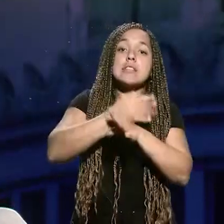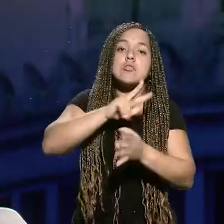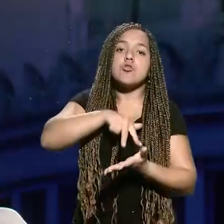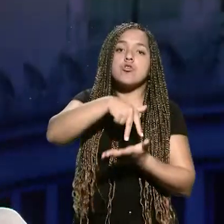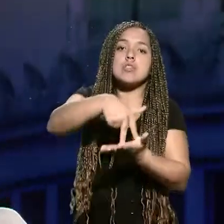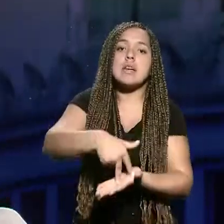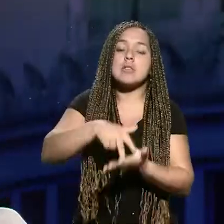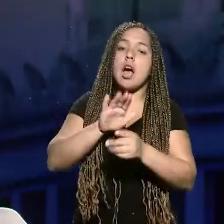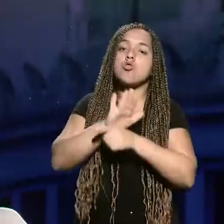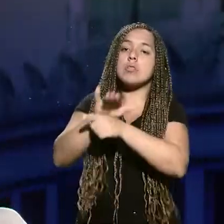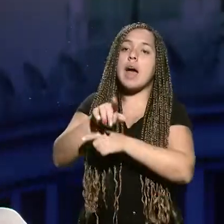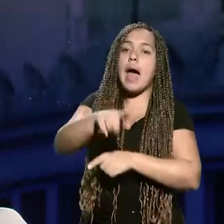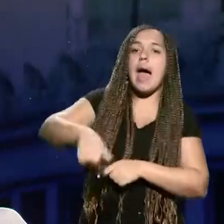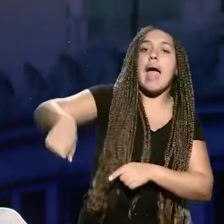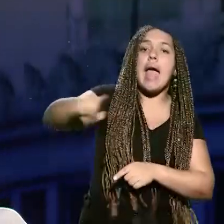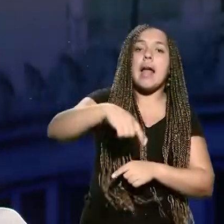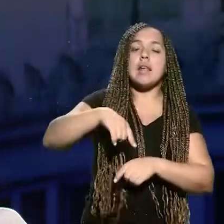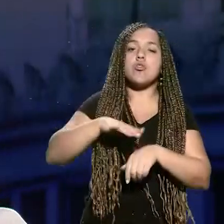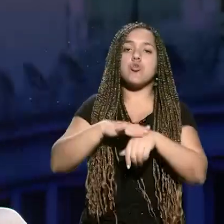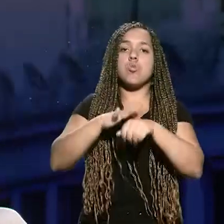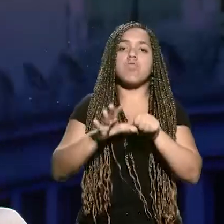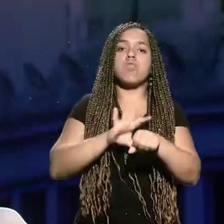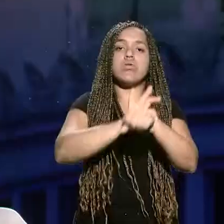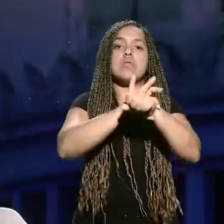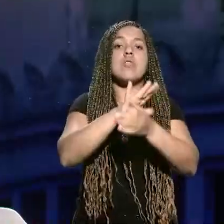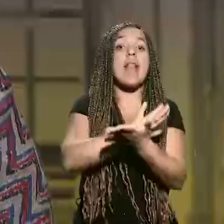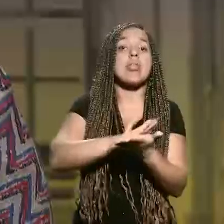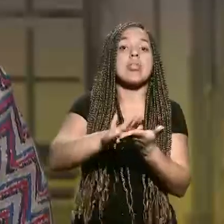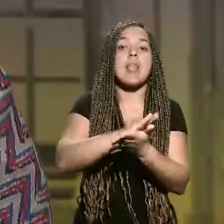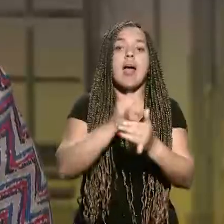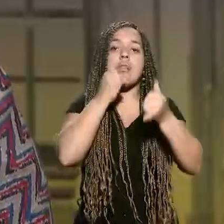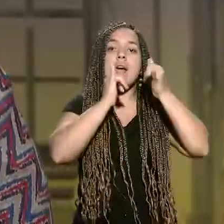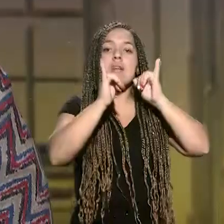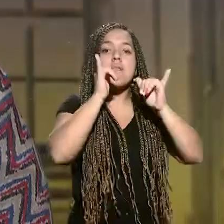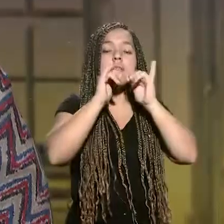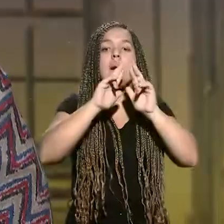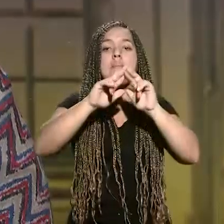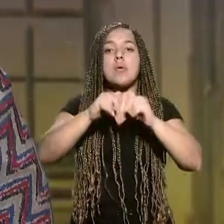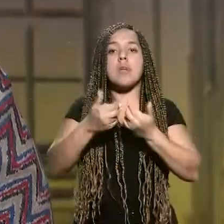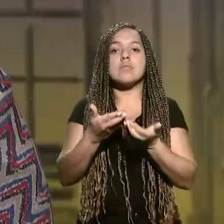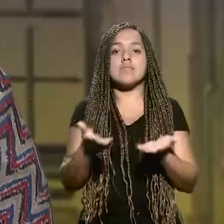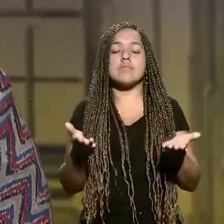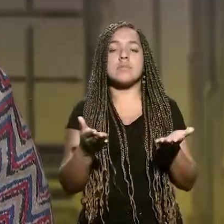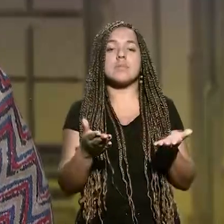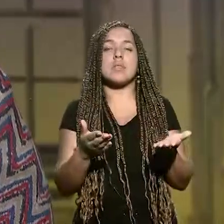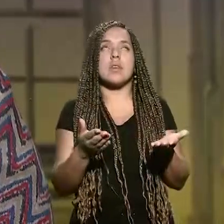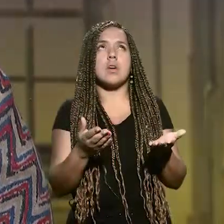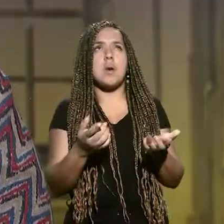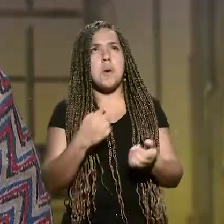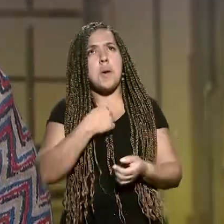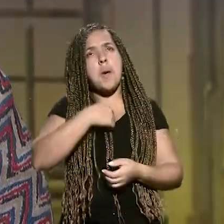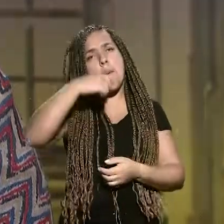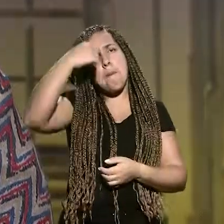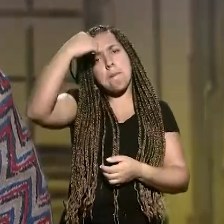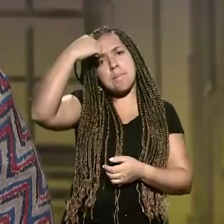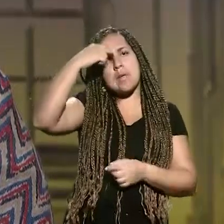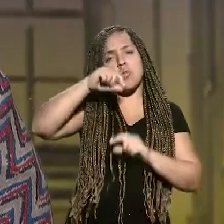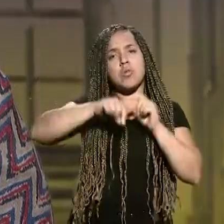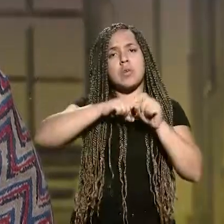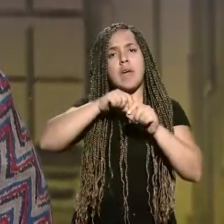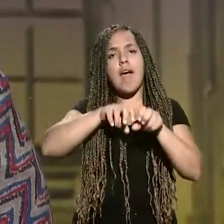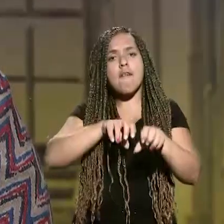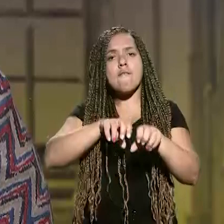essas pessoas para não adoecerem por causa disso? Então, assim, eu fico pensando que assim, a